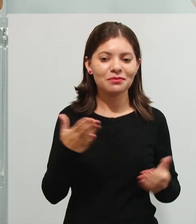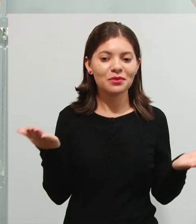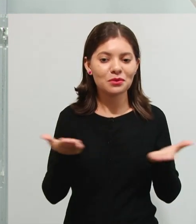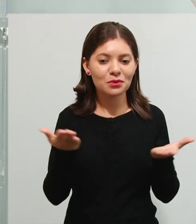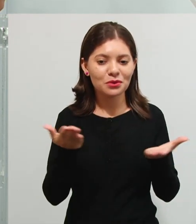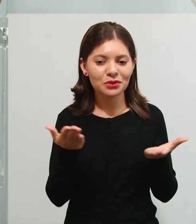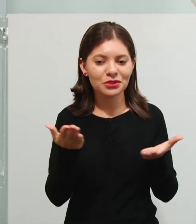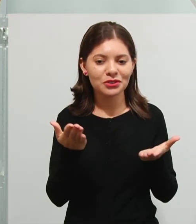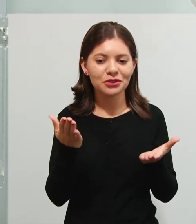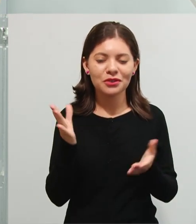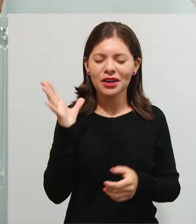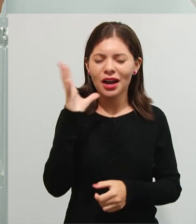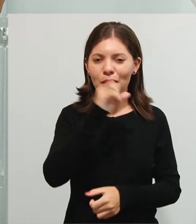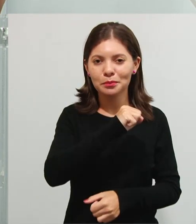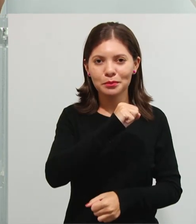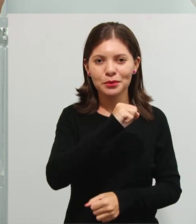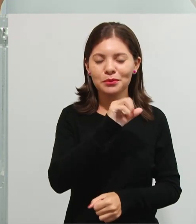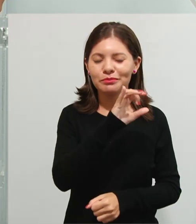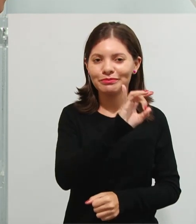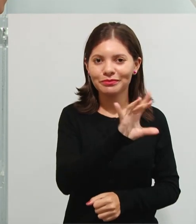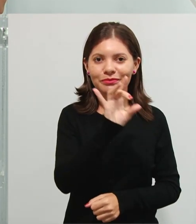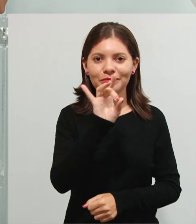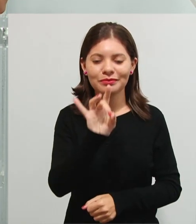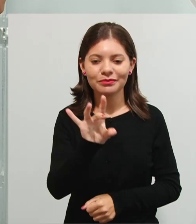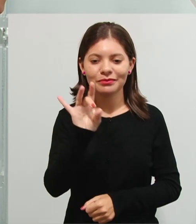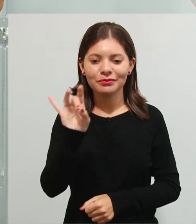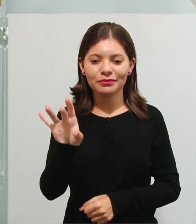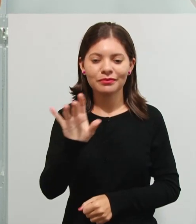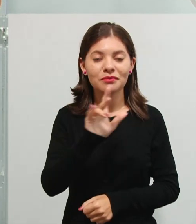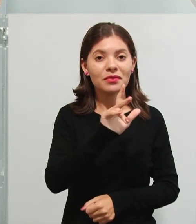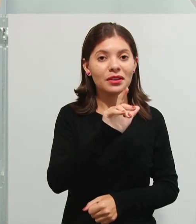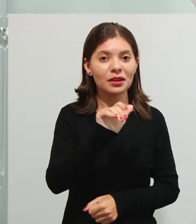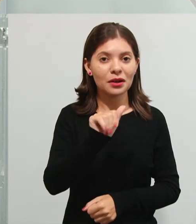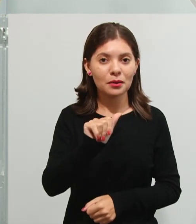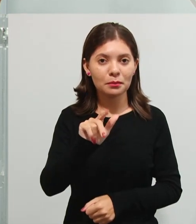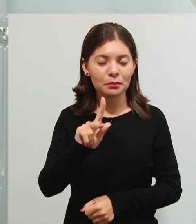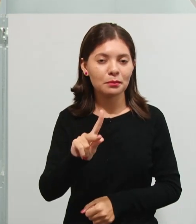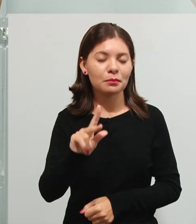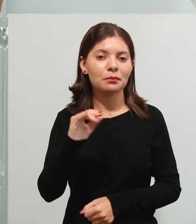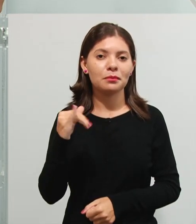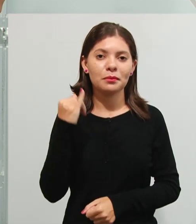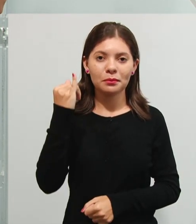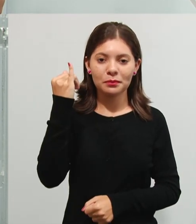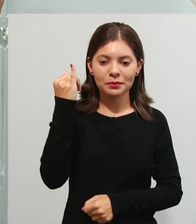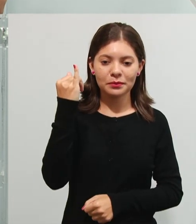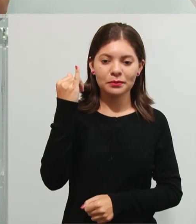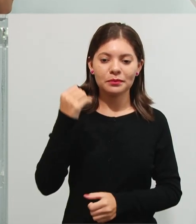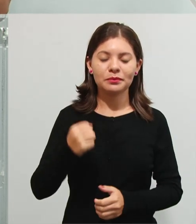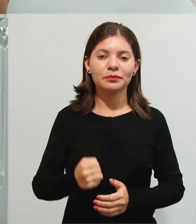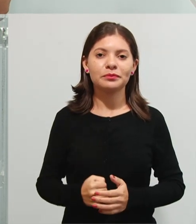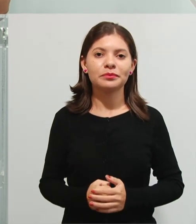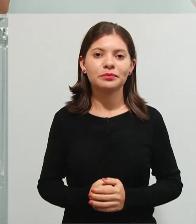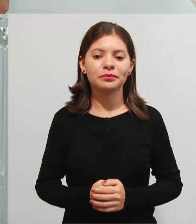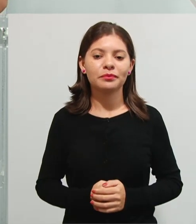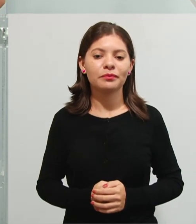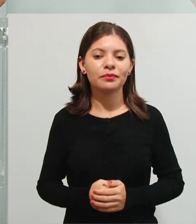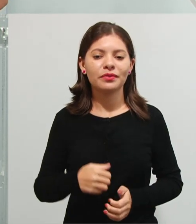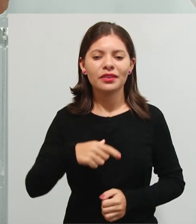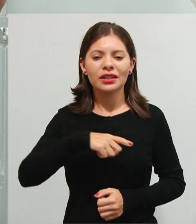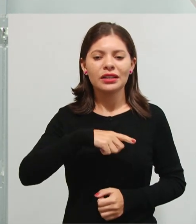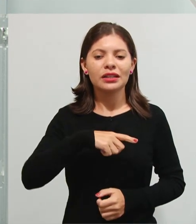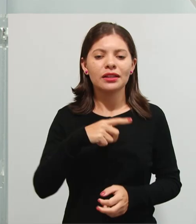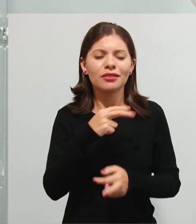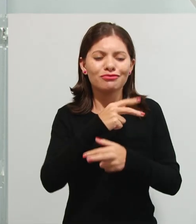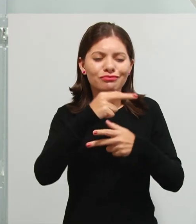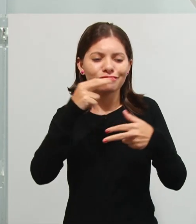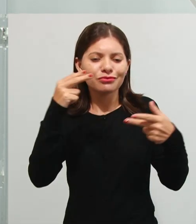um recorte breve, né, de cada aplicativo. É importante dizer que existe uma infinidade